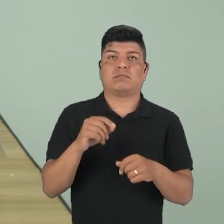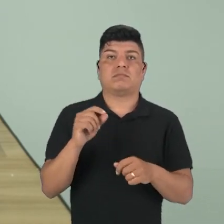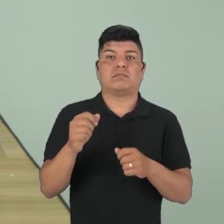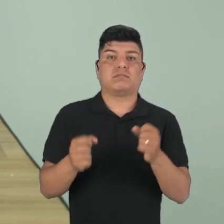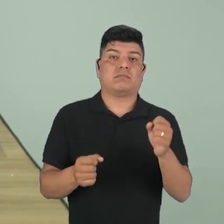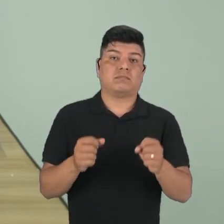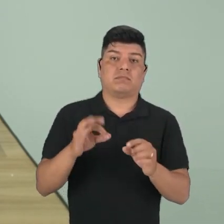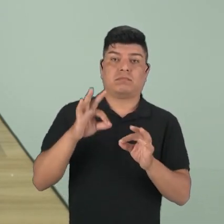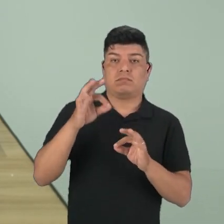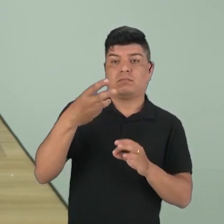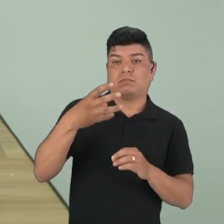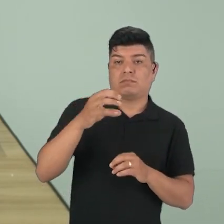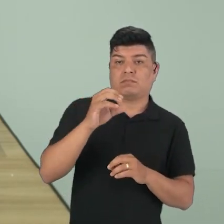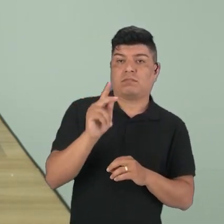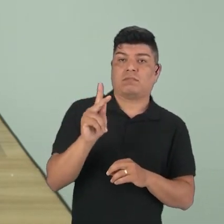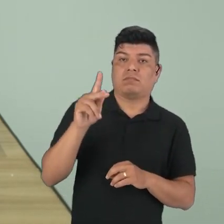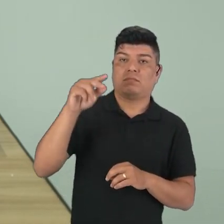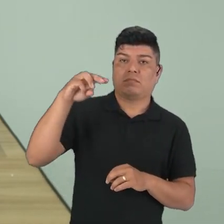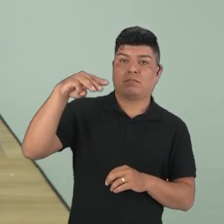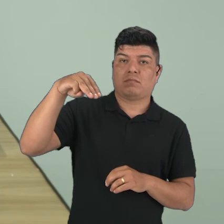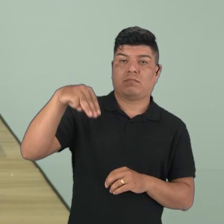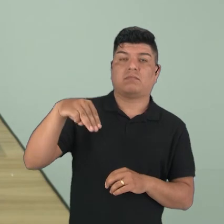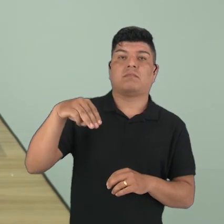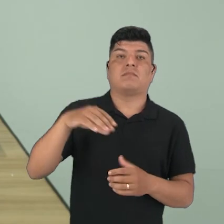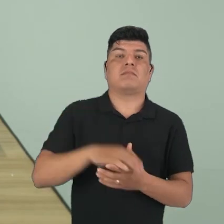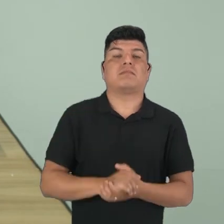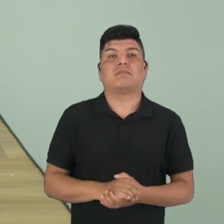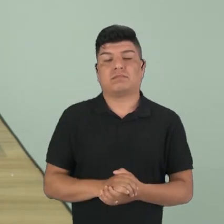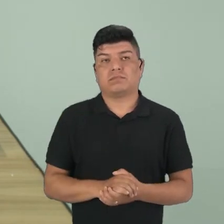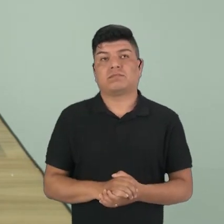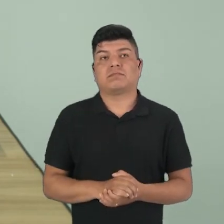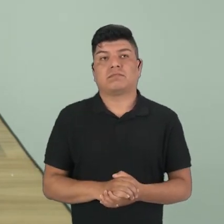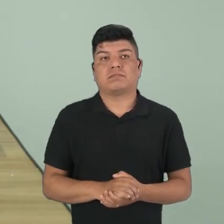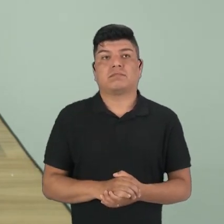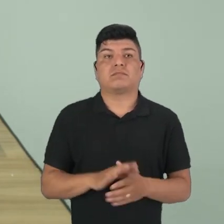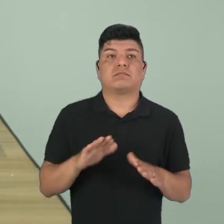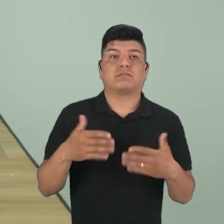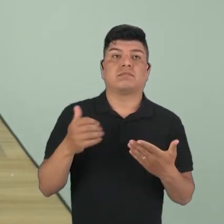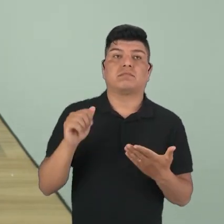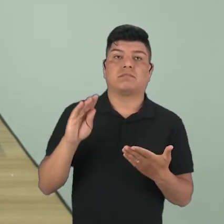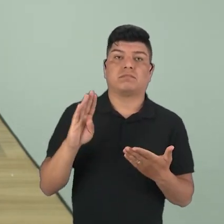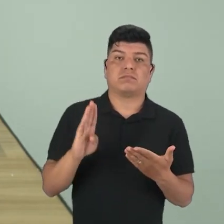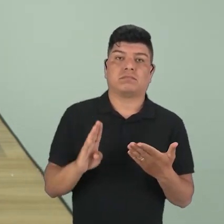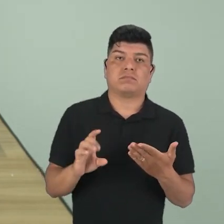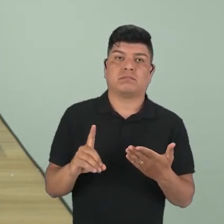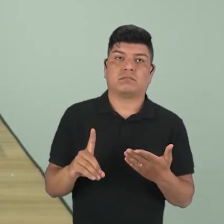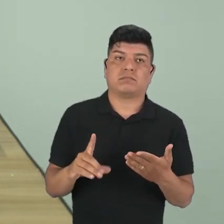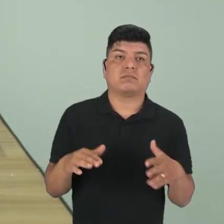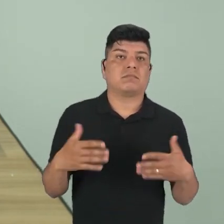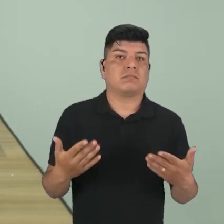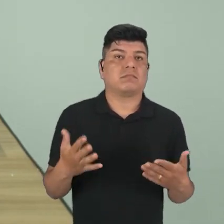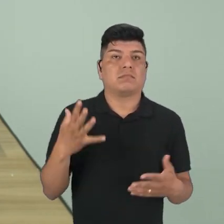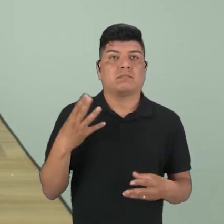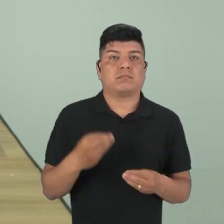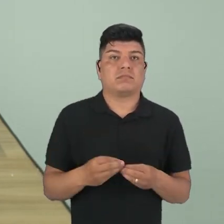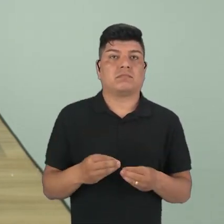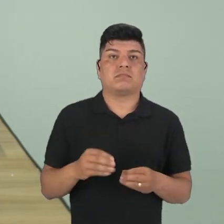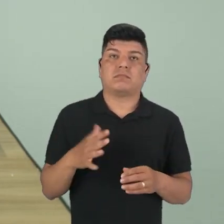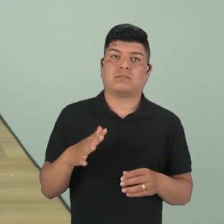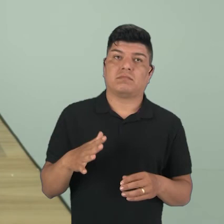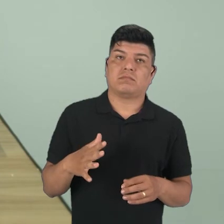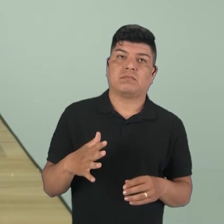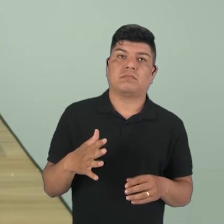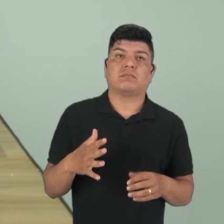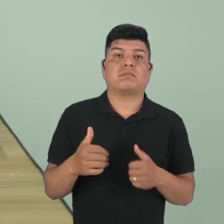mais 300 quilômetros, né? 3 quilômetros. Então, vamos ver as alternativas. Já sei que aí, mais ou